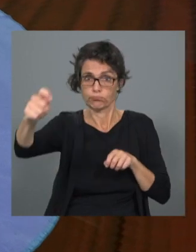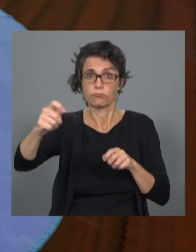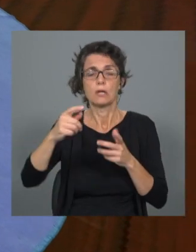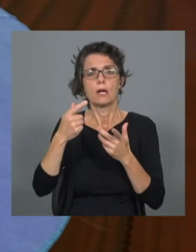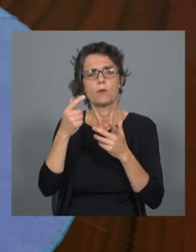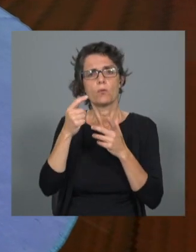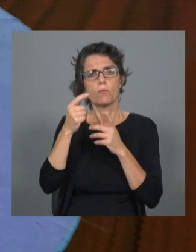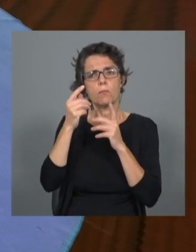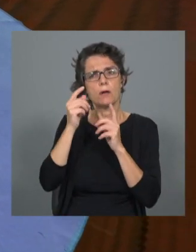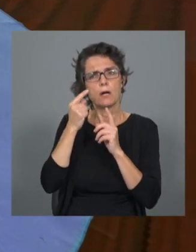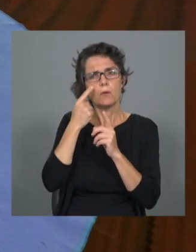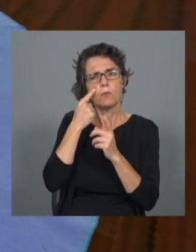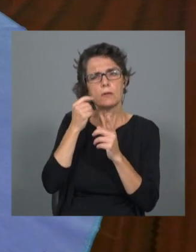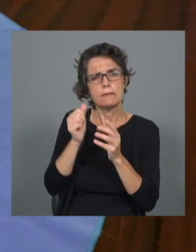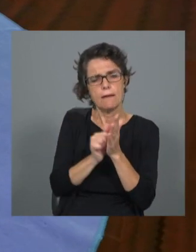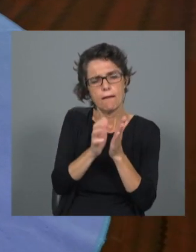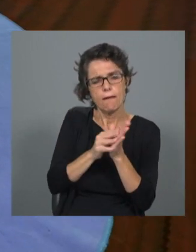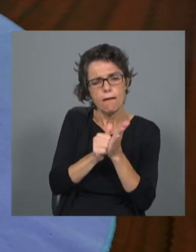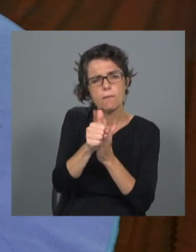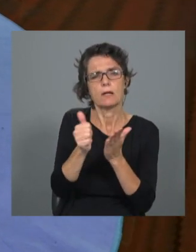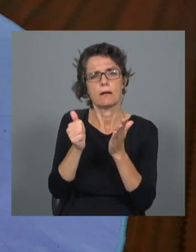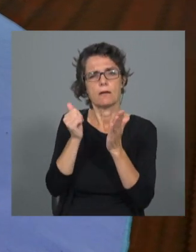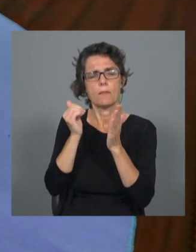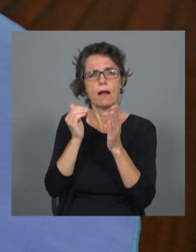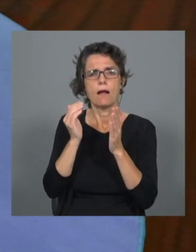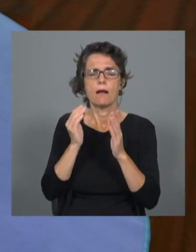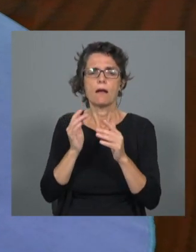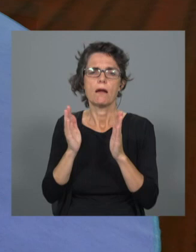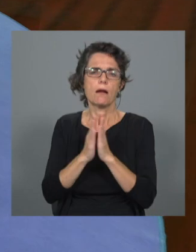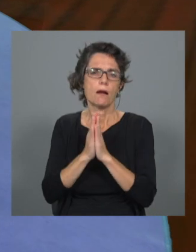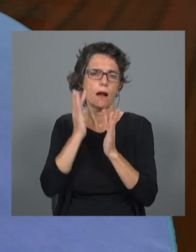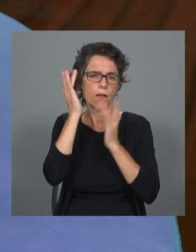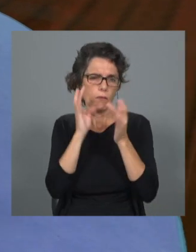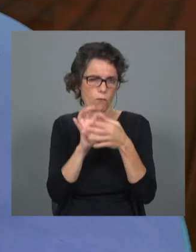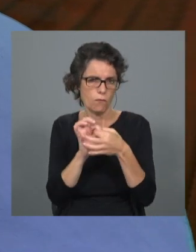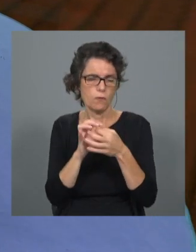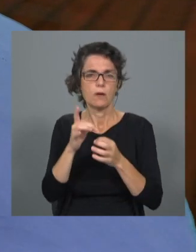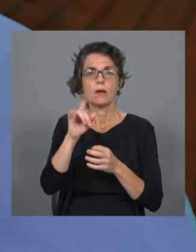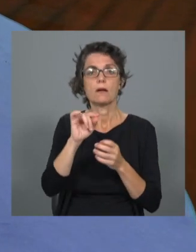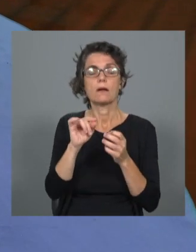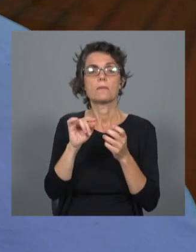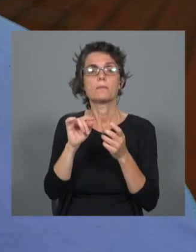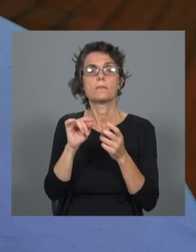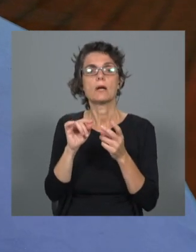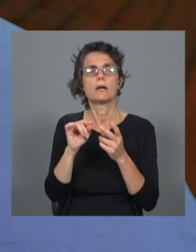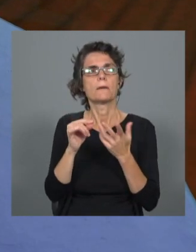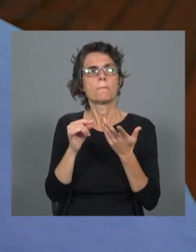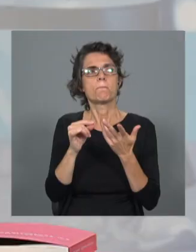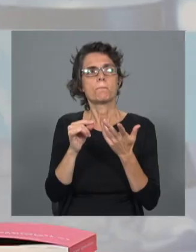sobretudo para a introdução ao estudo e à leitura da Bíblia e também uma abordagem